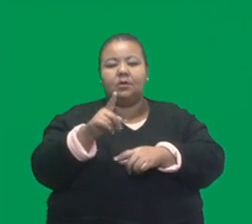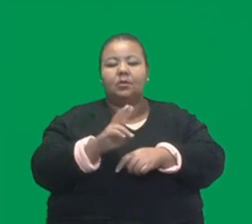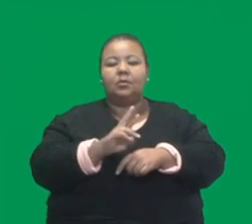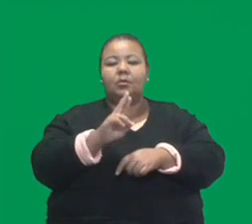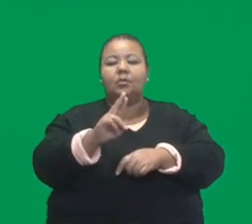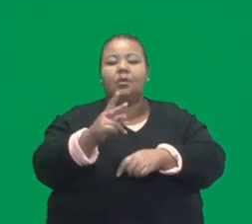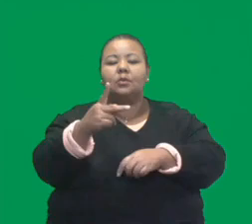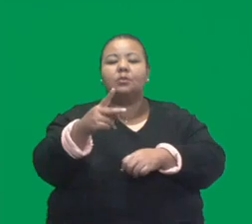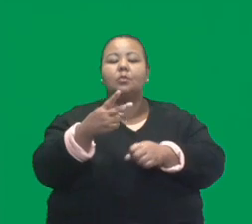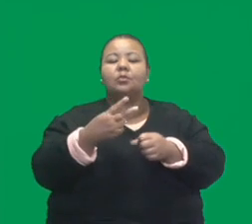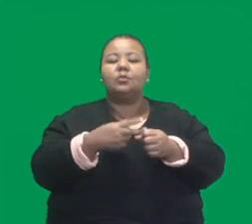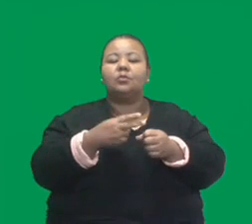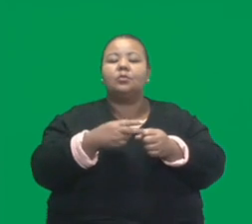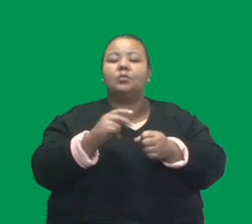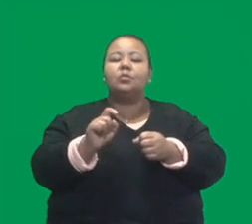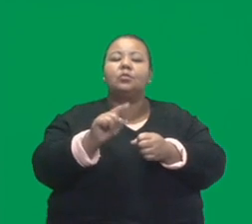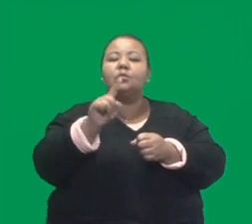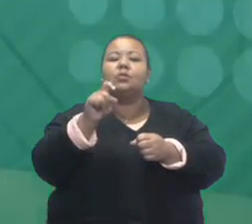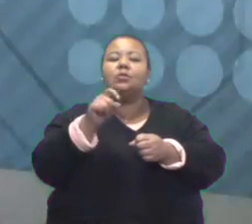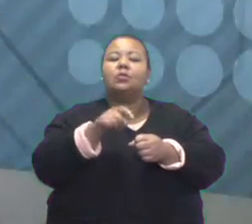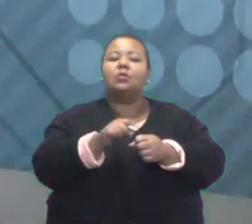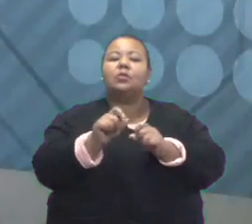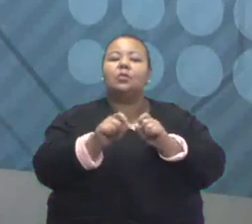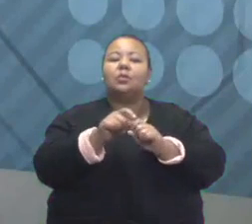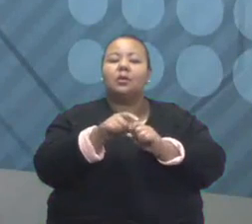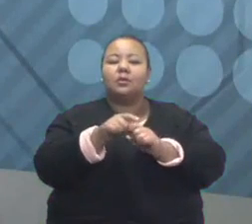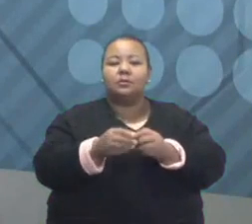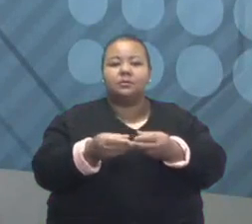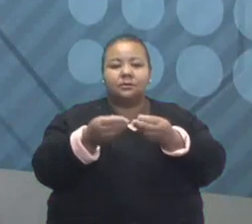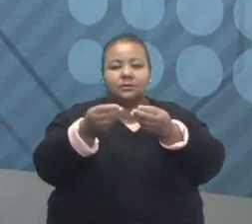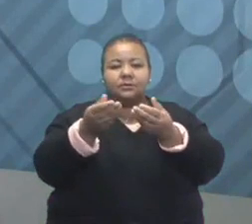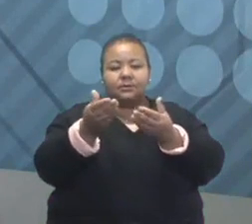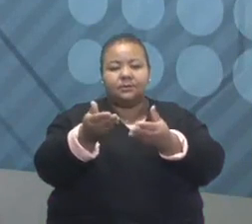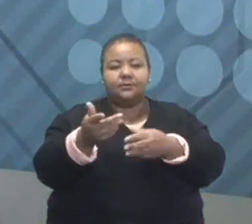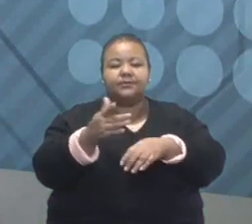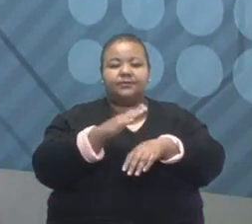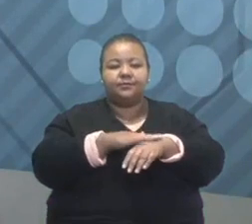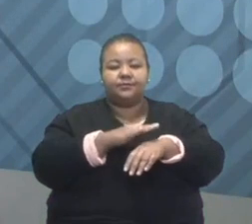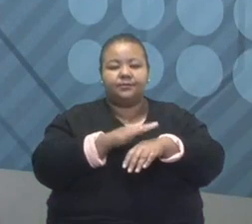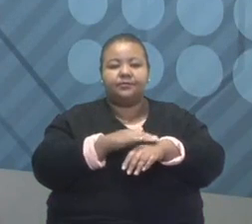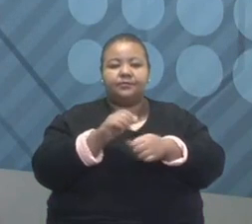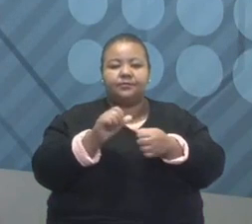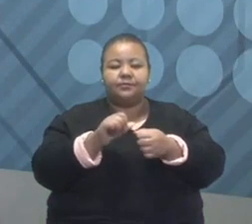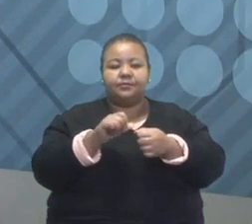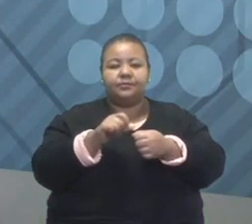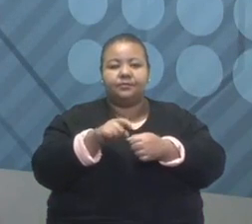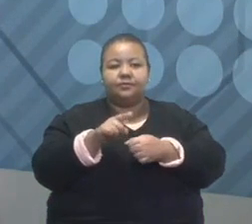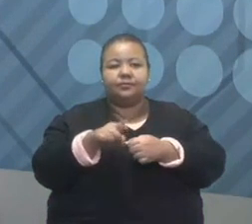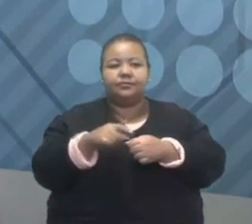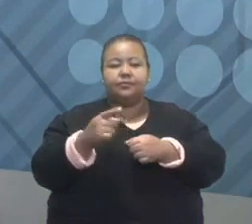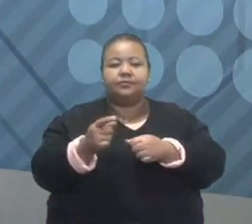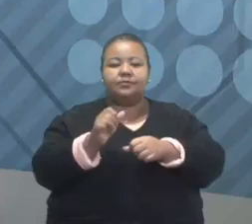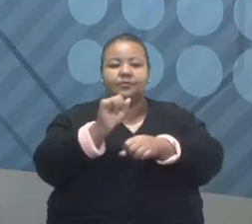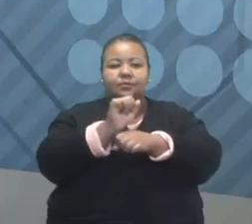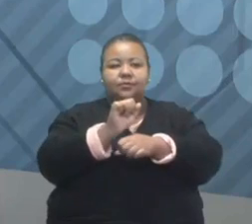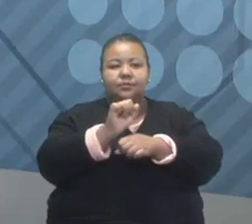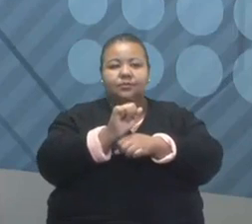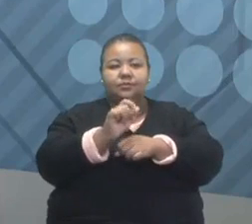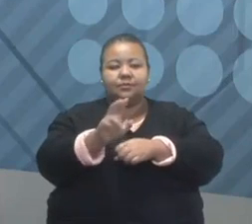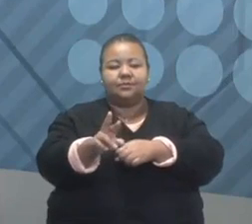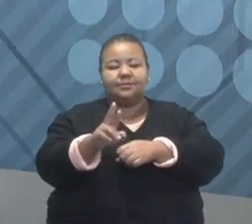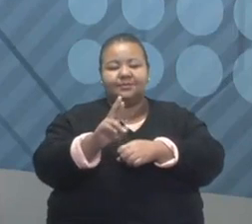núcleo dessa transformação dada a você? Vou dar um tempo para que você resolva essa tarefa e aguardo a